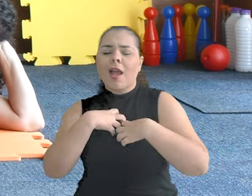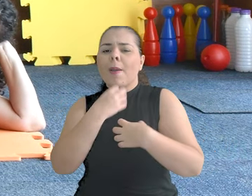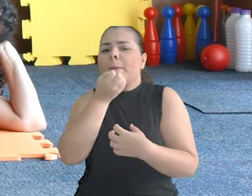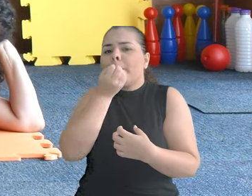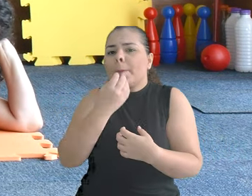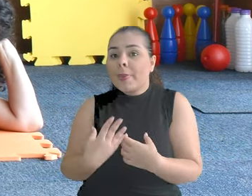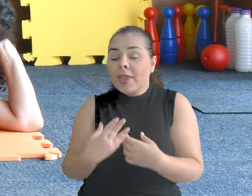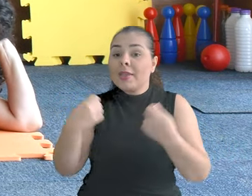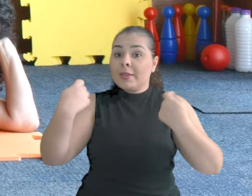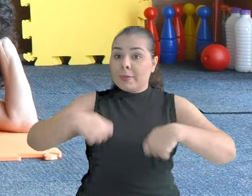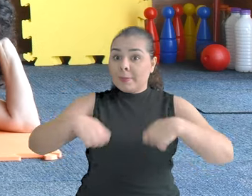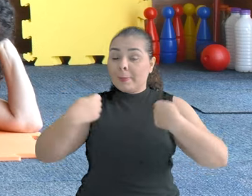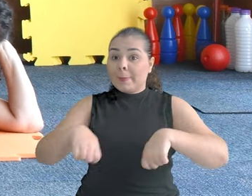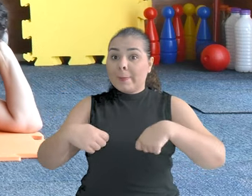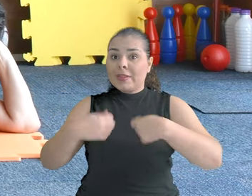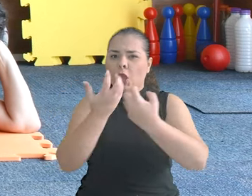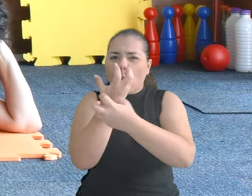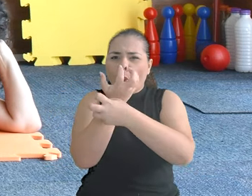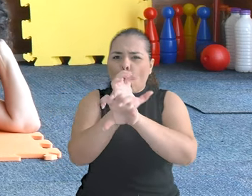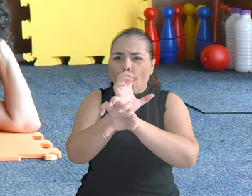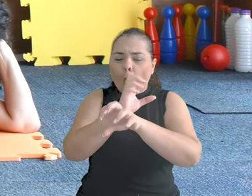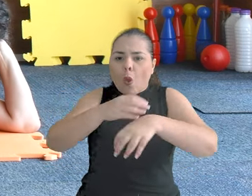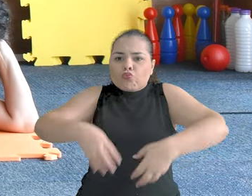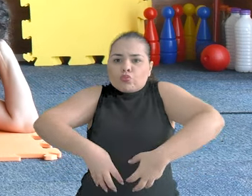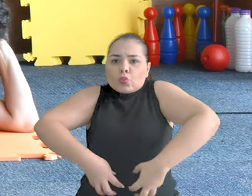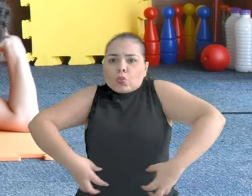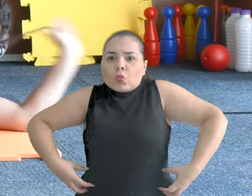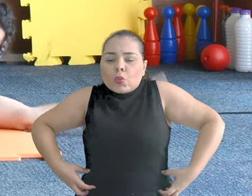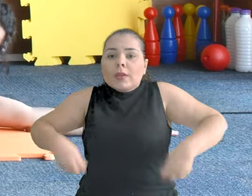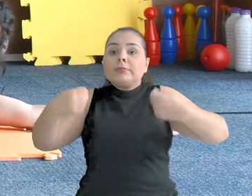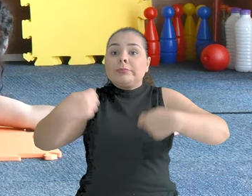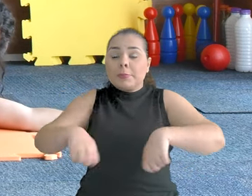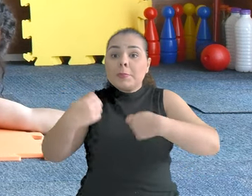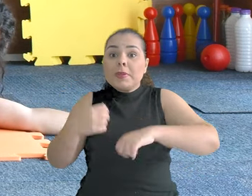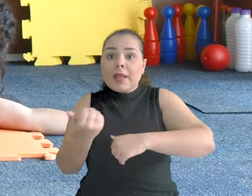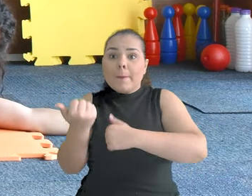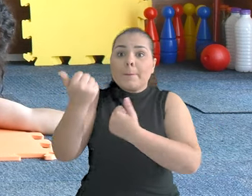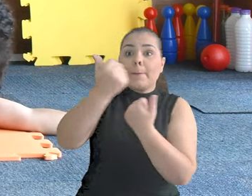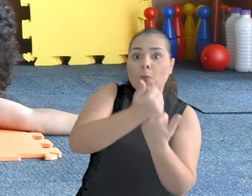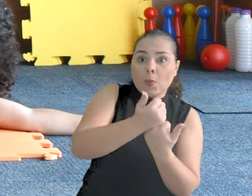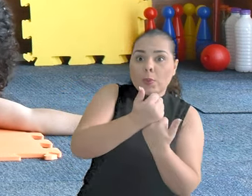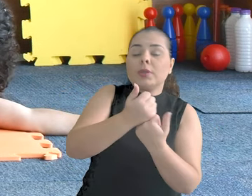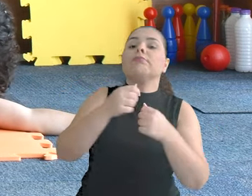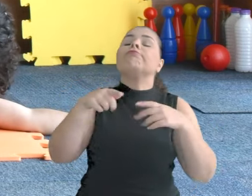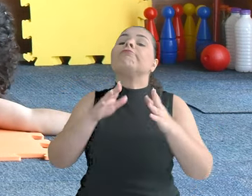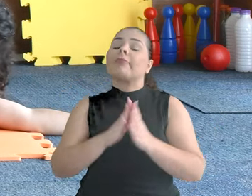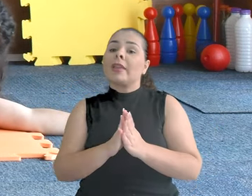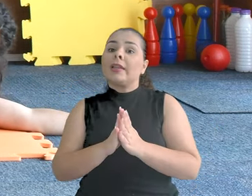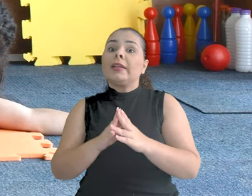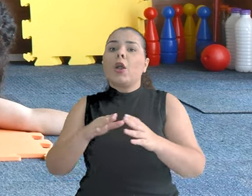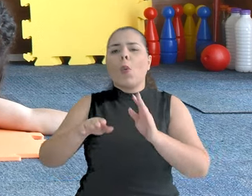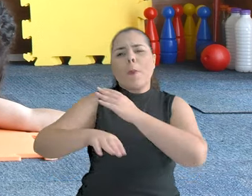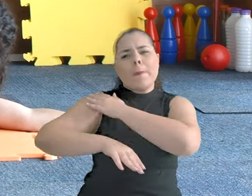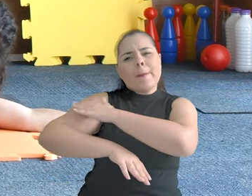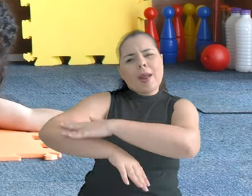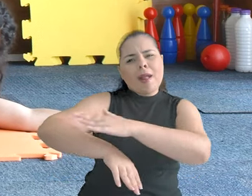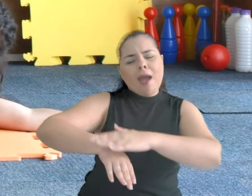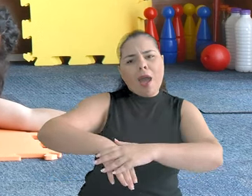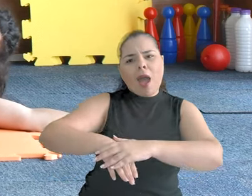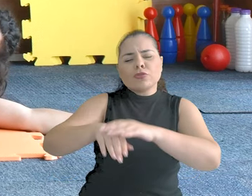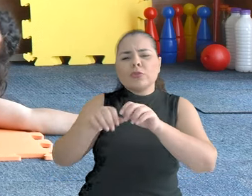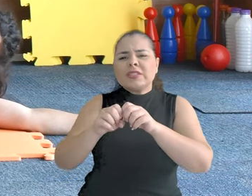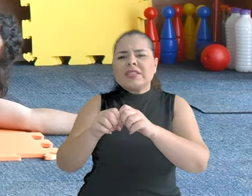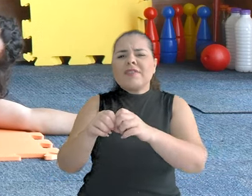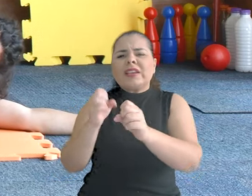apoio vem o seu ossinho do quadril estique o braço flexione as pernas